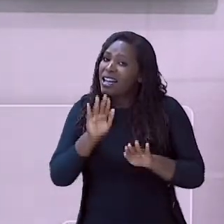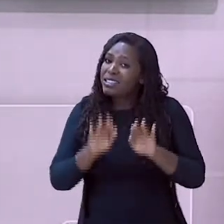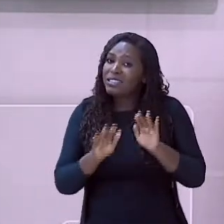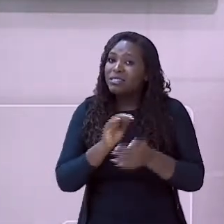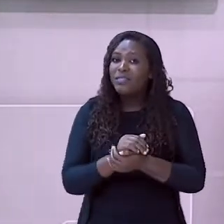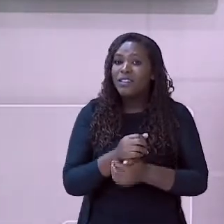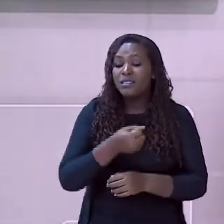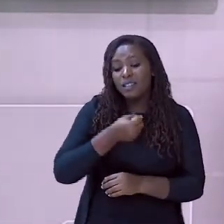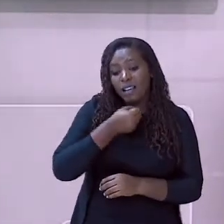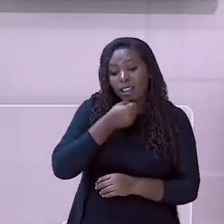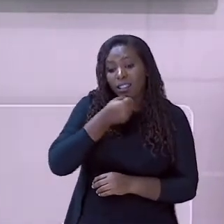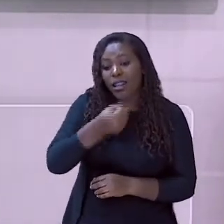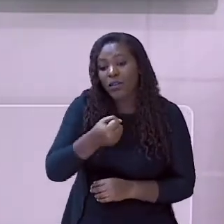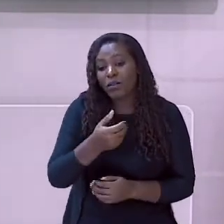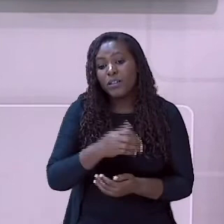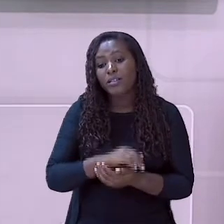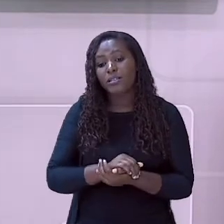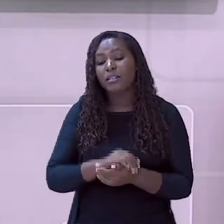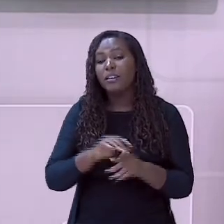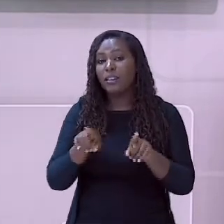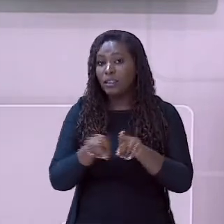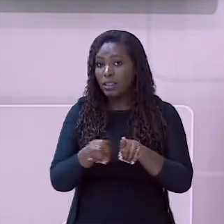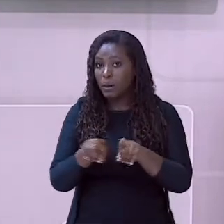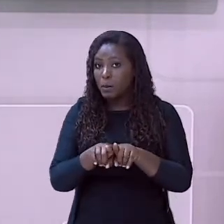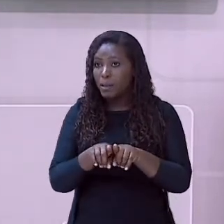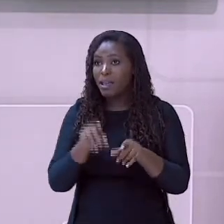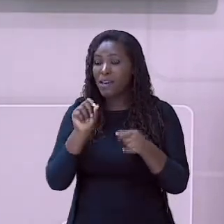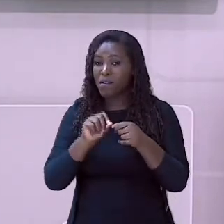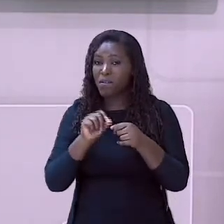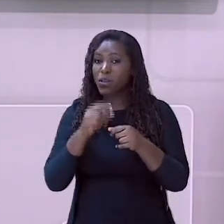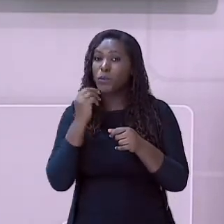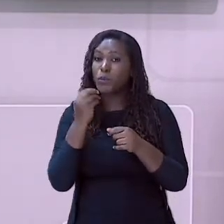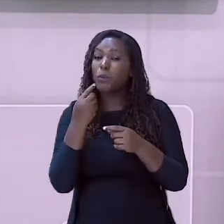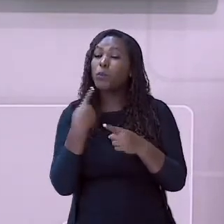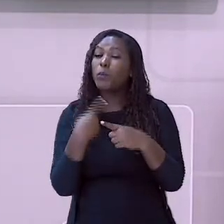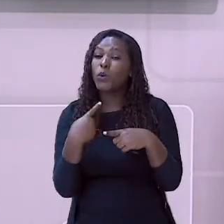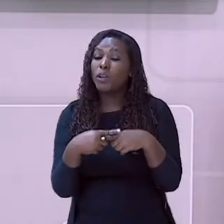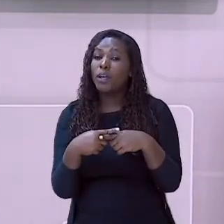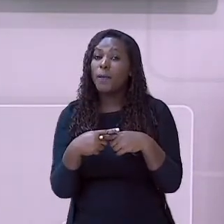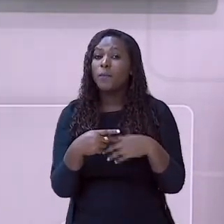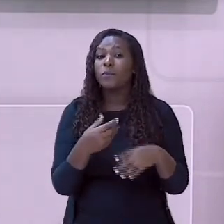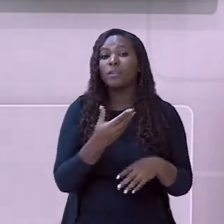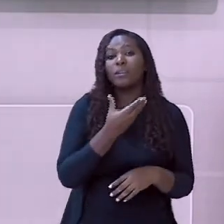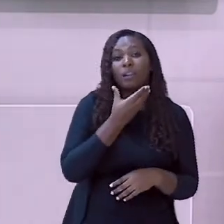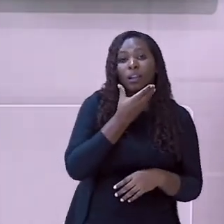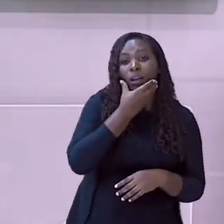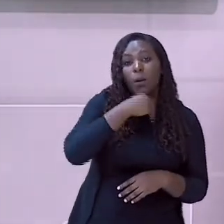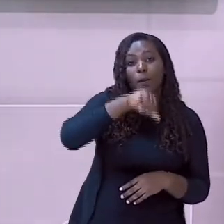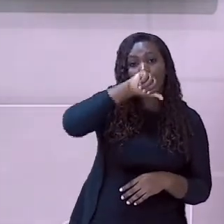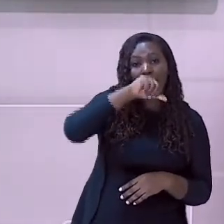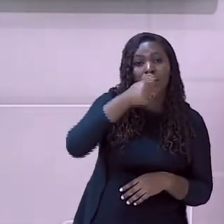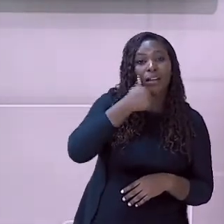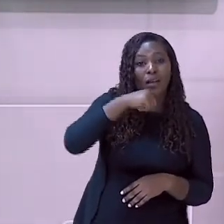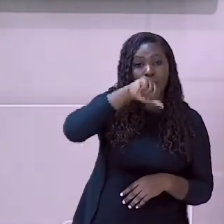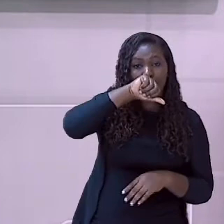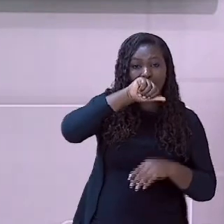de crianças. Às vezes os pais estão em separação, né? E aí o juiz que